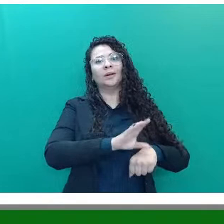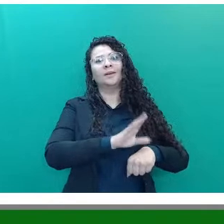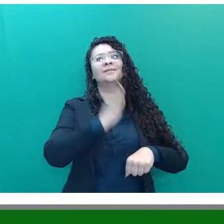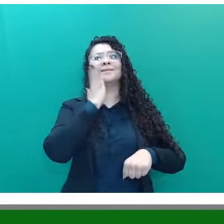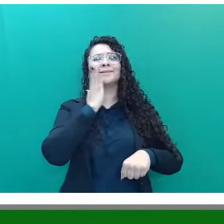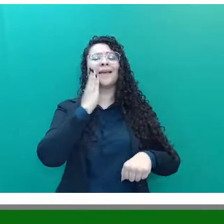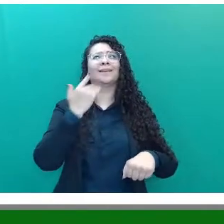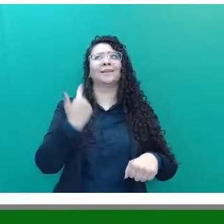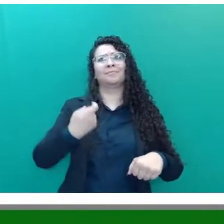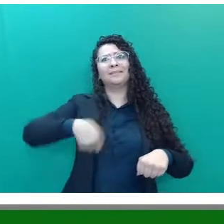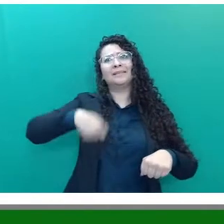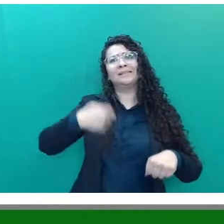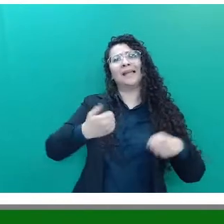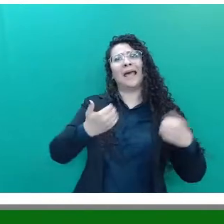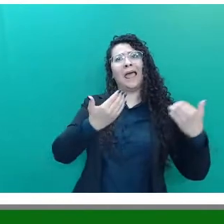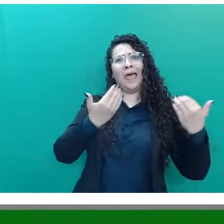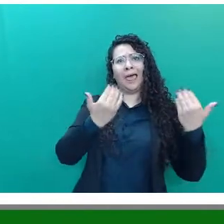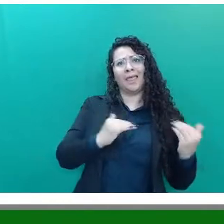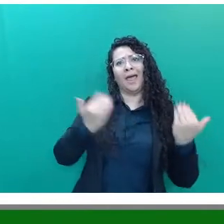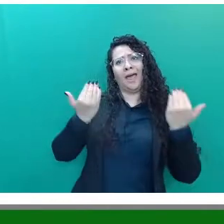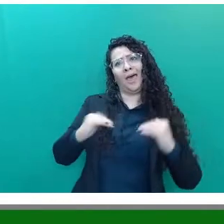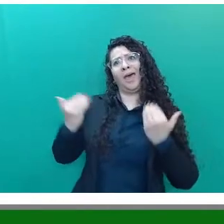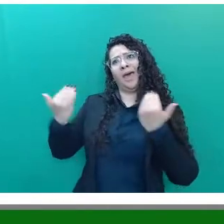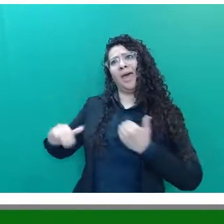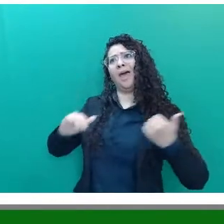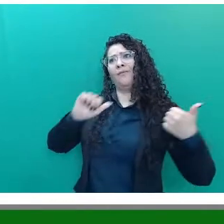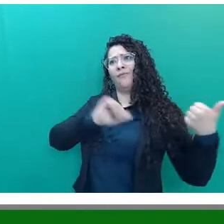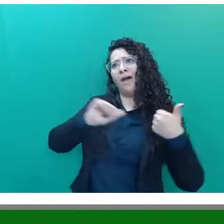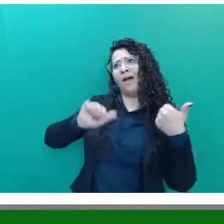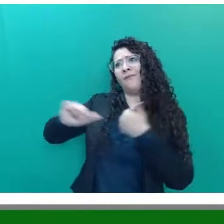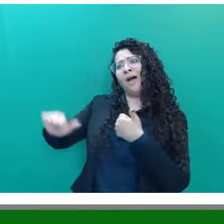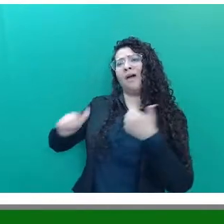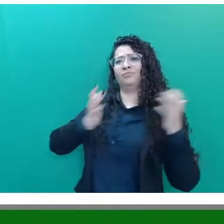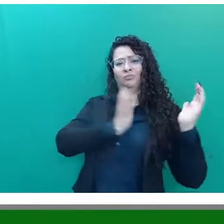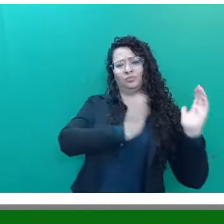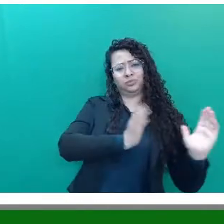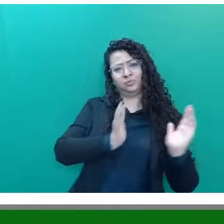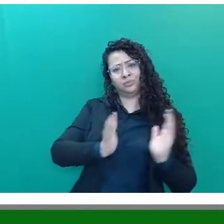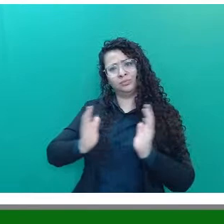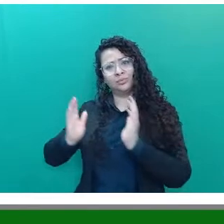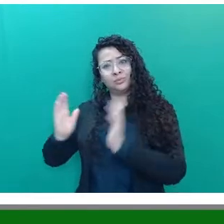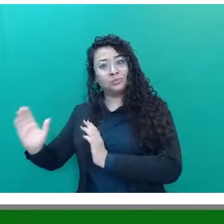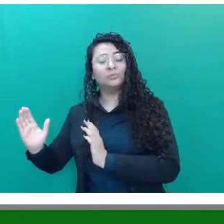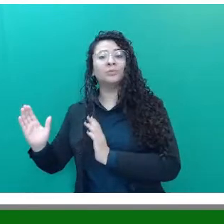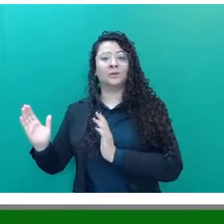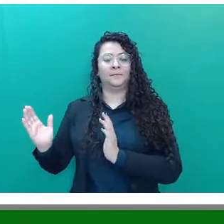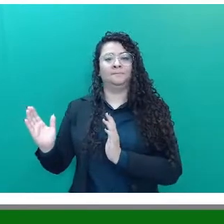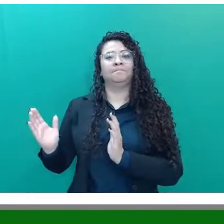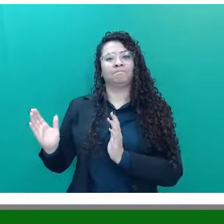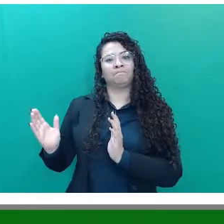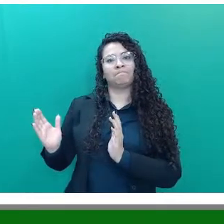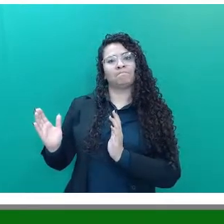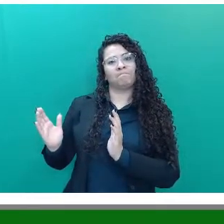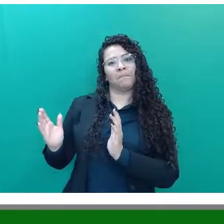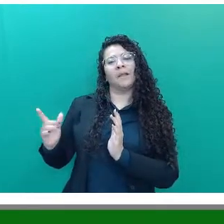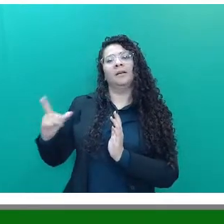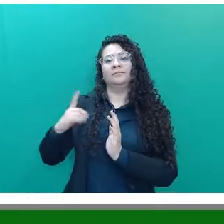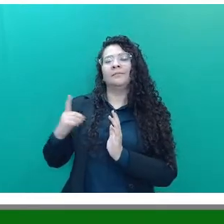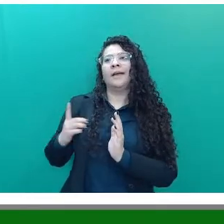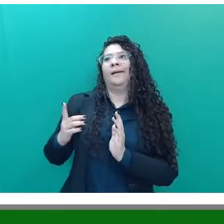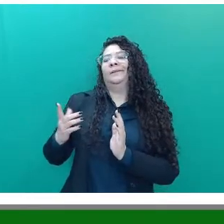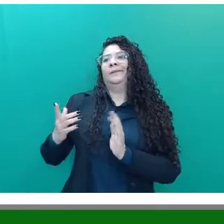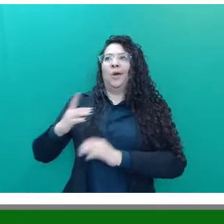desde isso está estabelecido, né, nos cursos, os núcleos de desenvolvimento estruturante, com comissões,